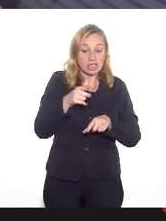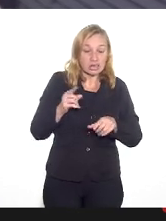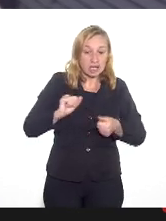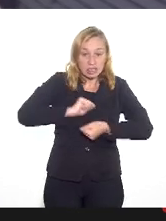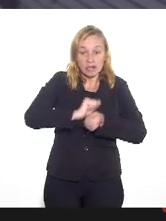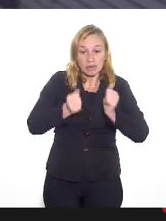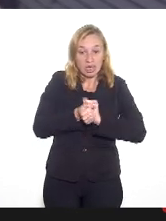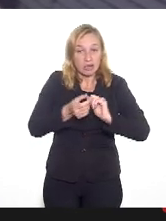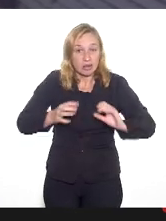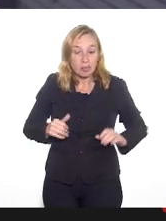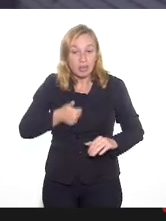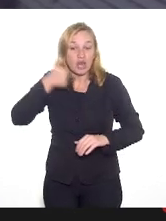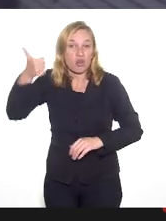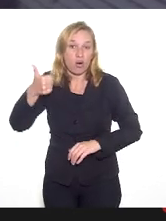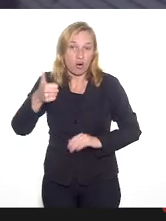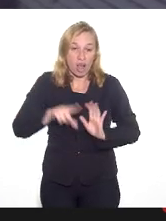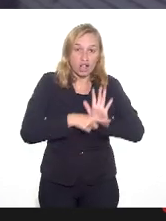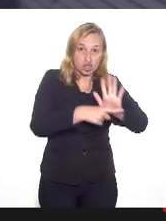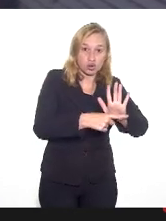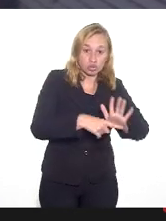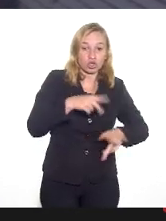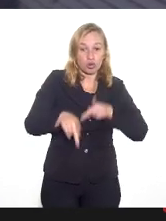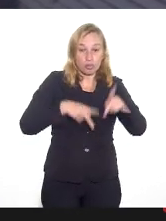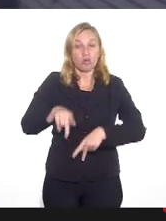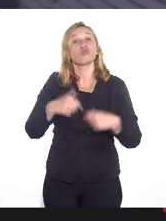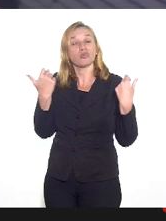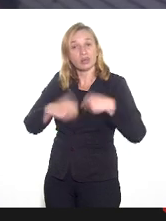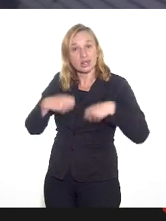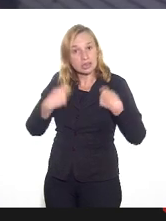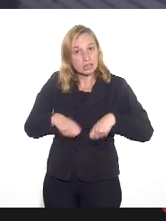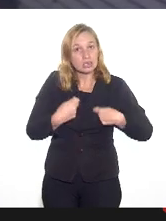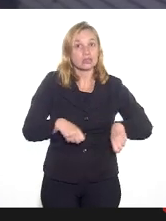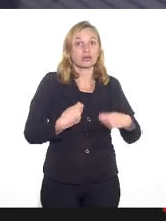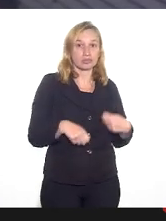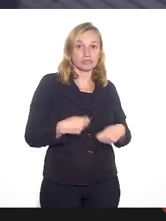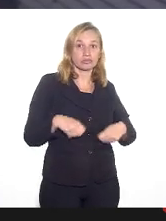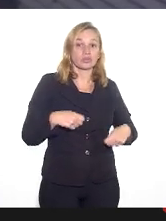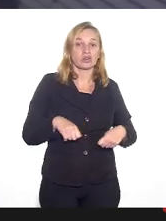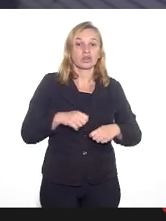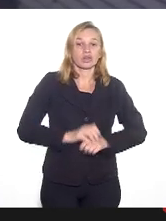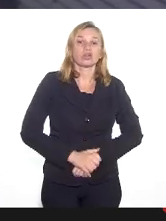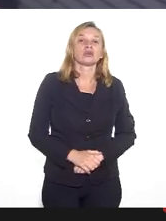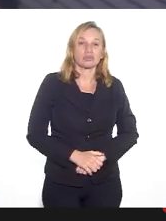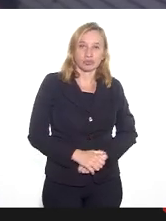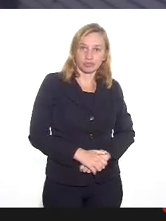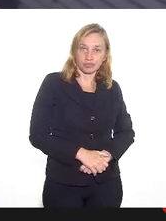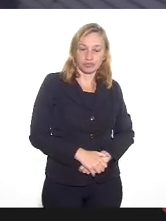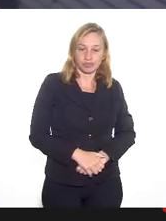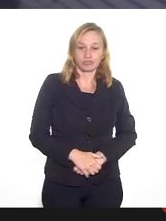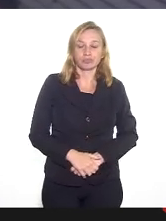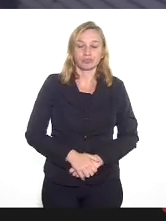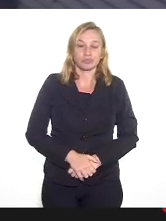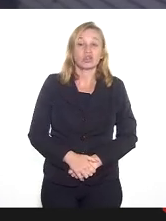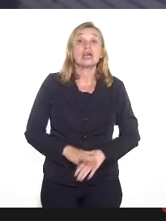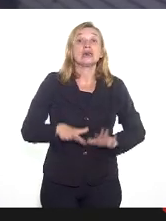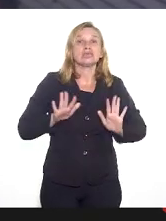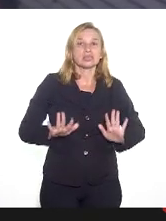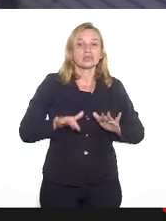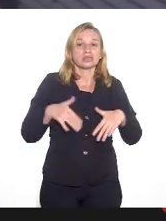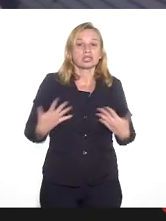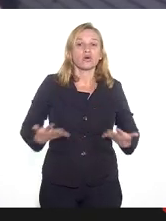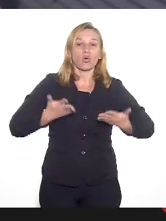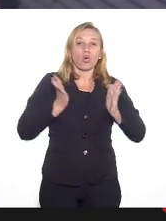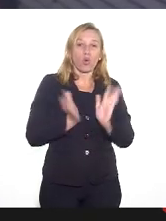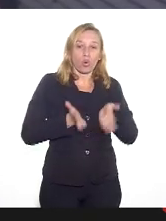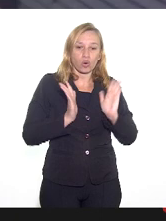ao melhor atendimento que a corporação precisa dar à população fluminense. Então, estamos